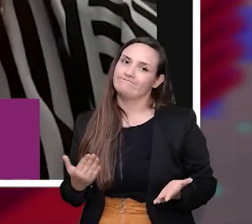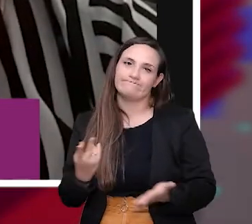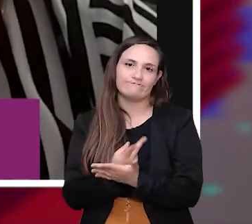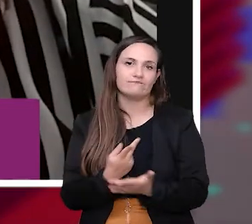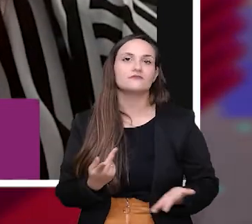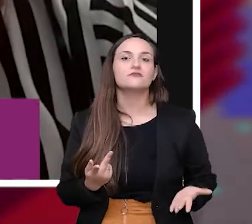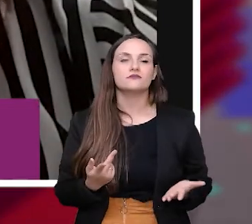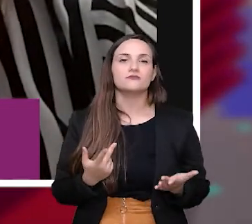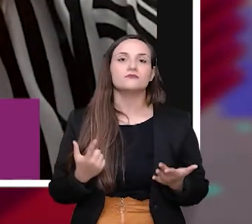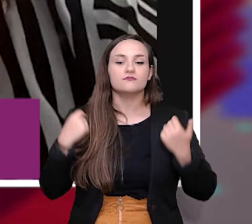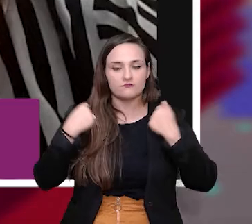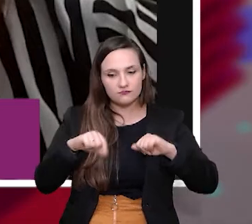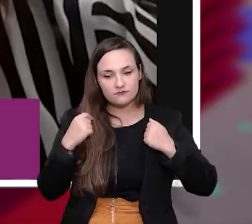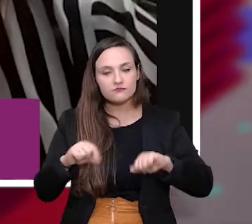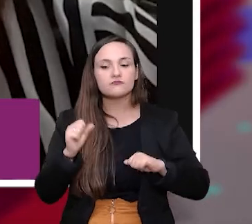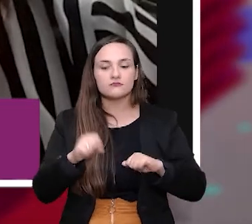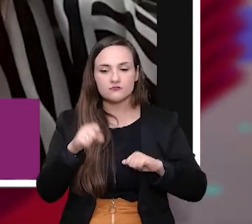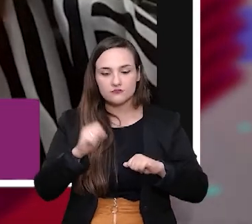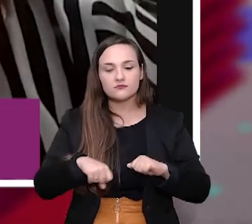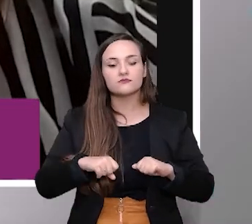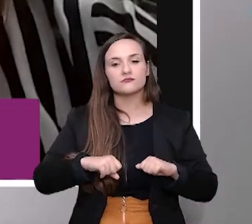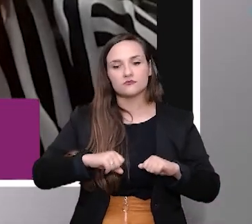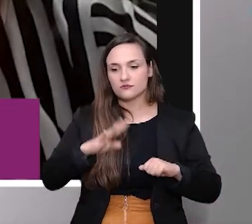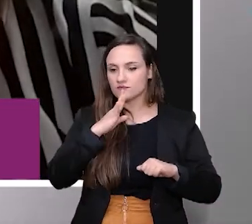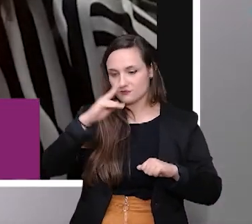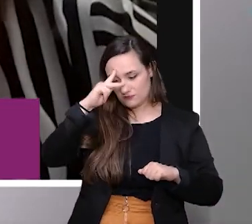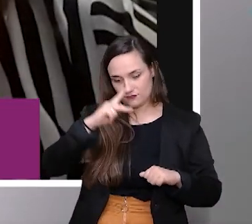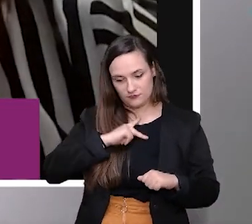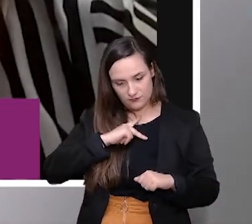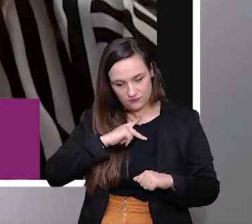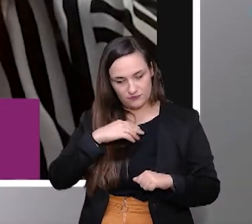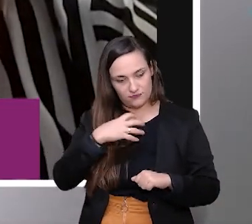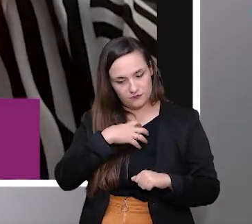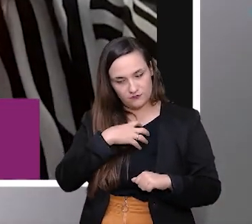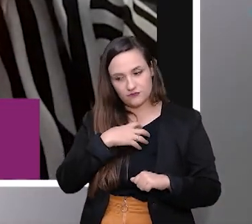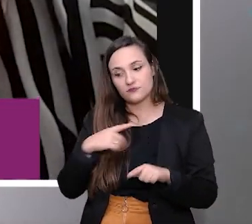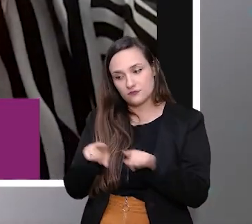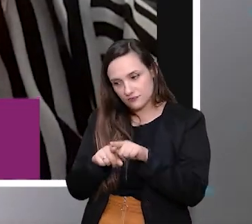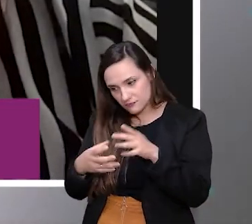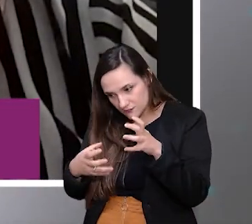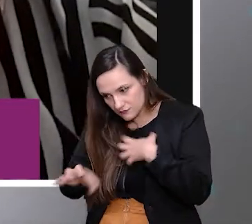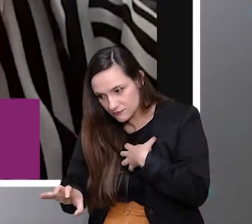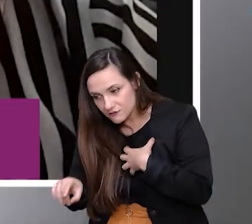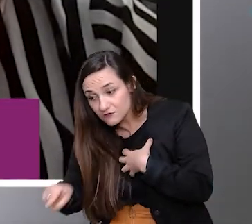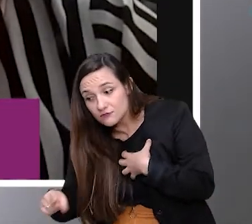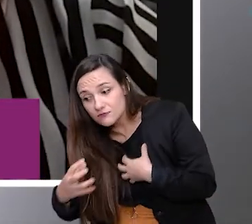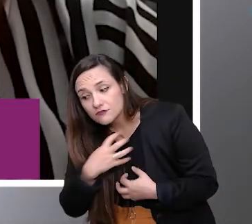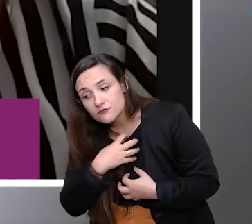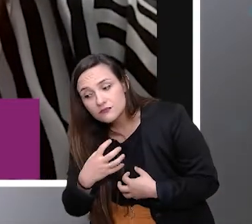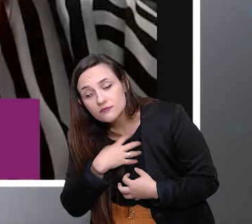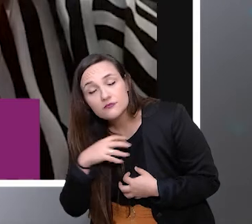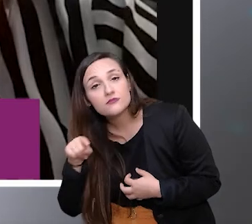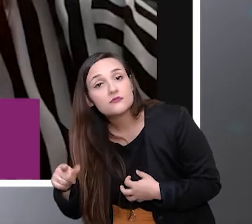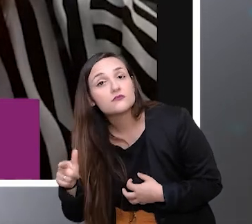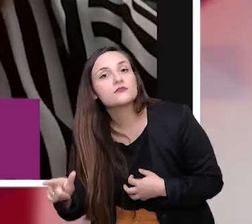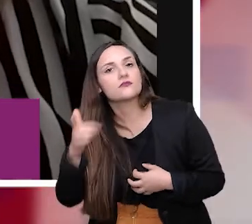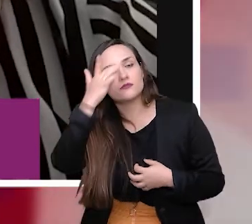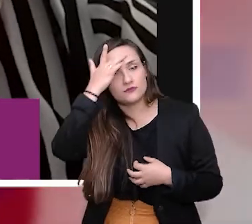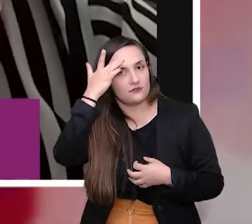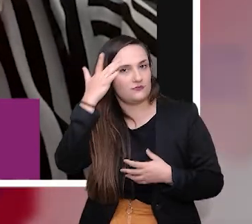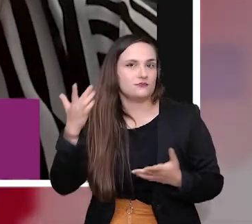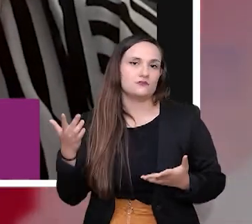justamente a capacidade de se conhecer, de entender suas emoções, mas também de entender o outro, né? Faz parte da inteligência